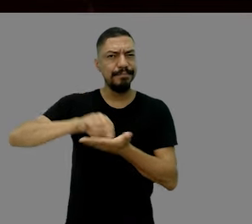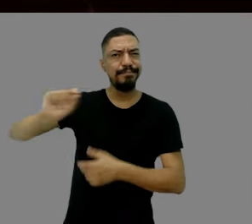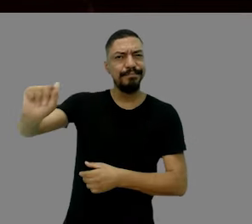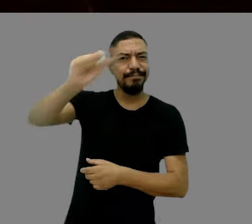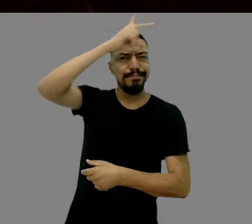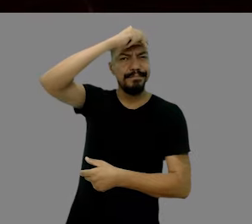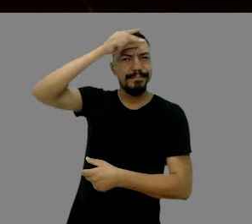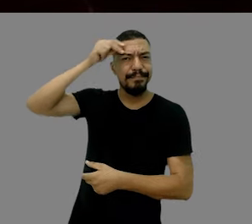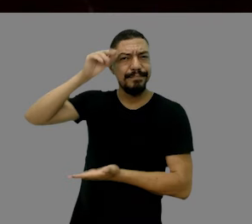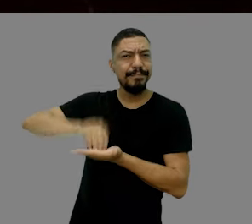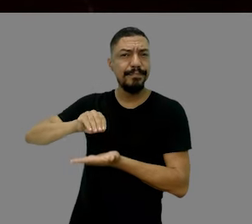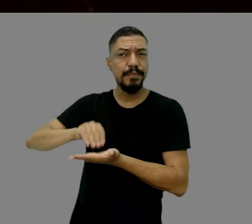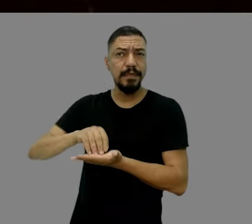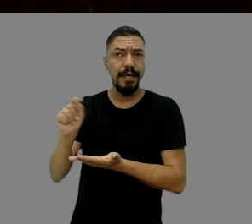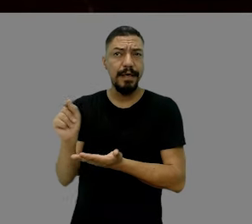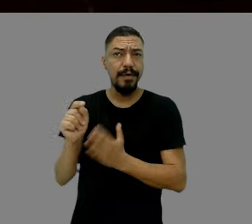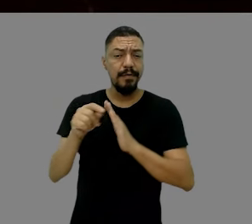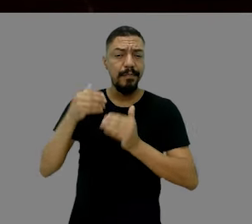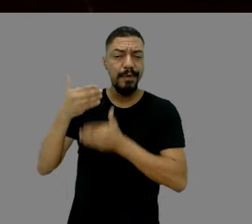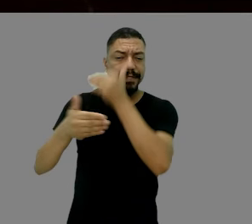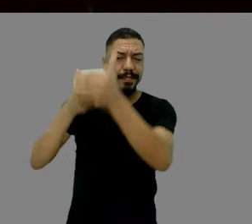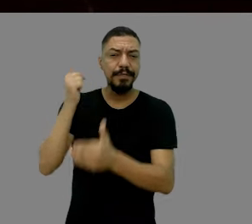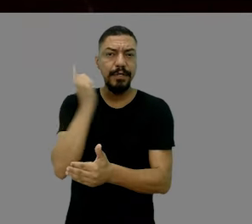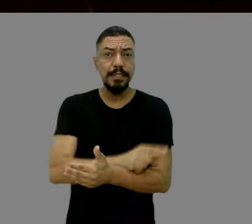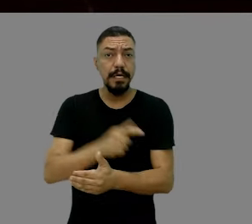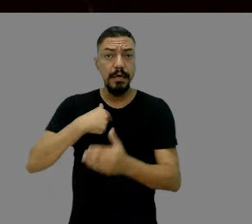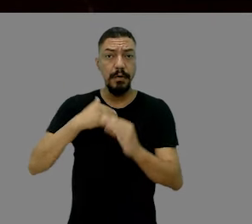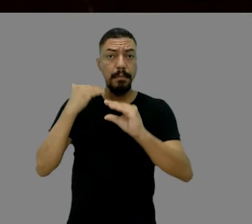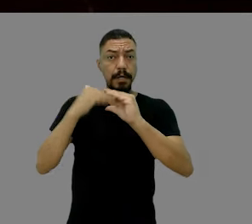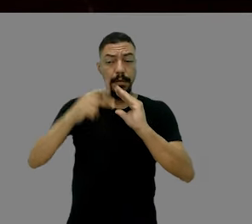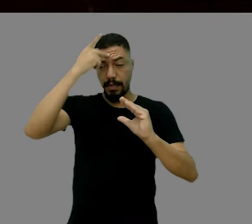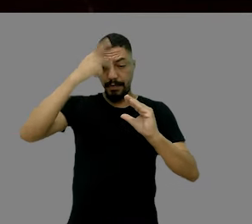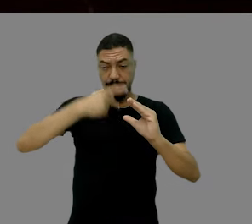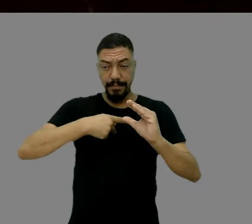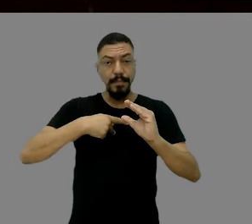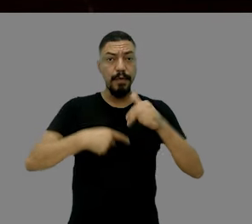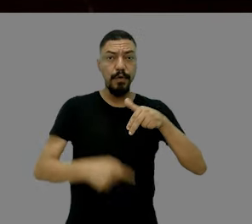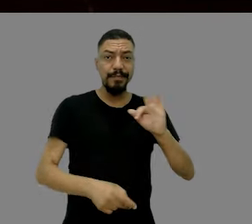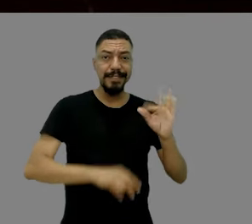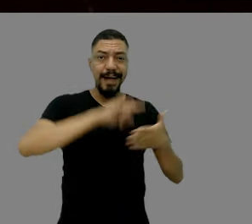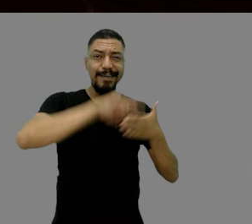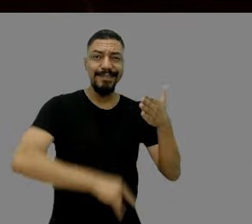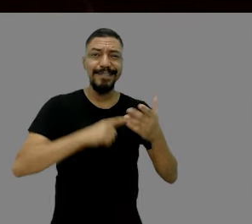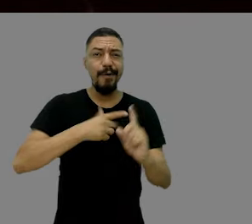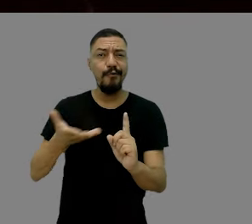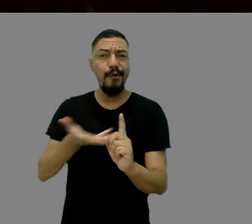tivessem um processo para que você possa emitir nota para si próprio, porque tem a coisa, né, do fomento não